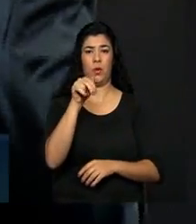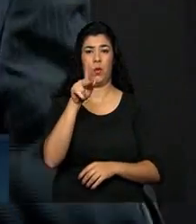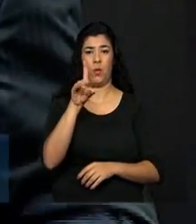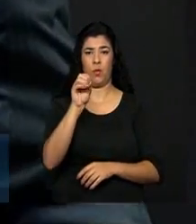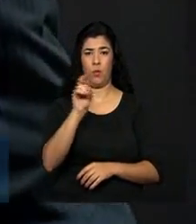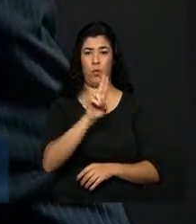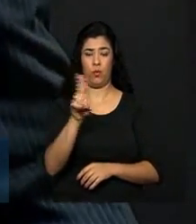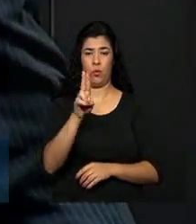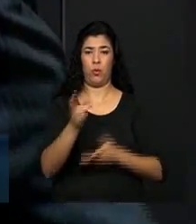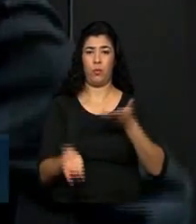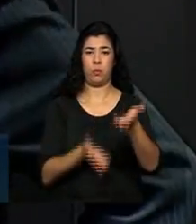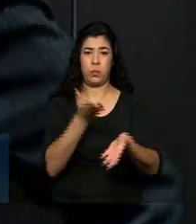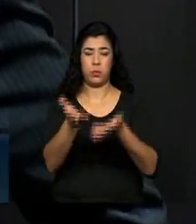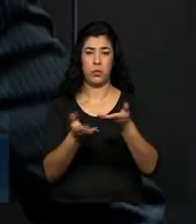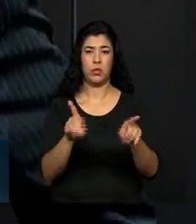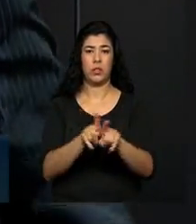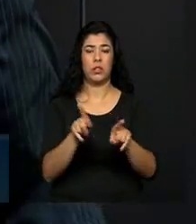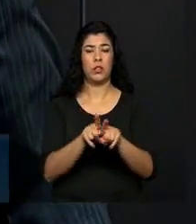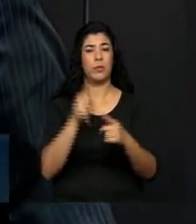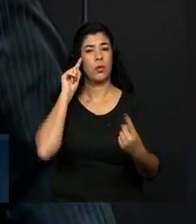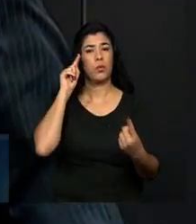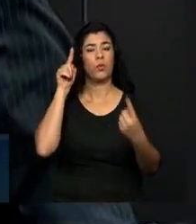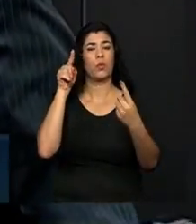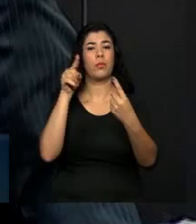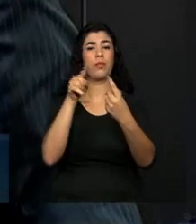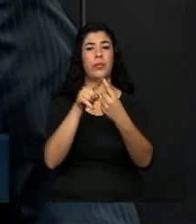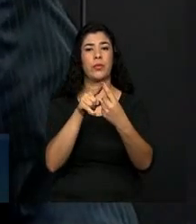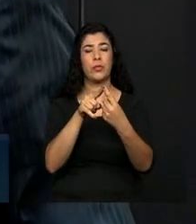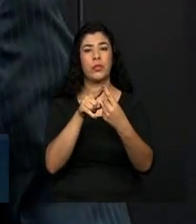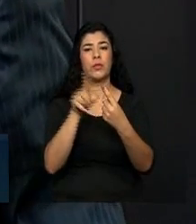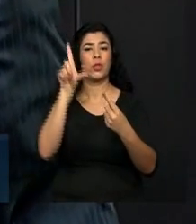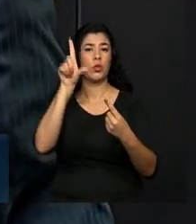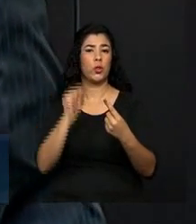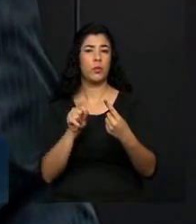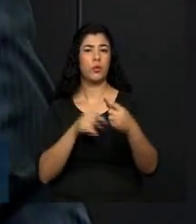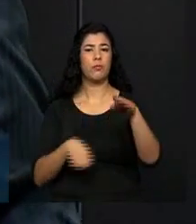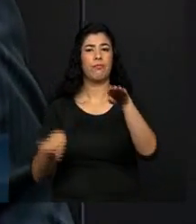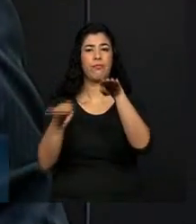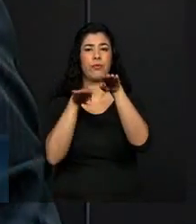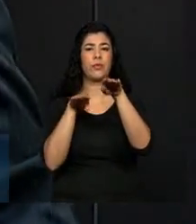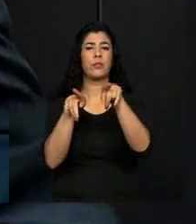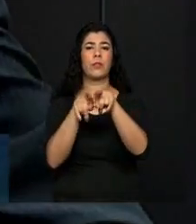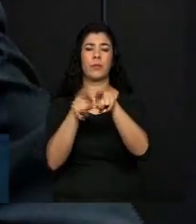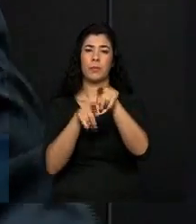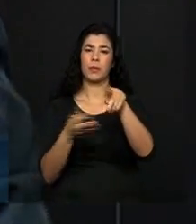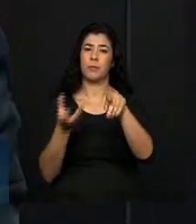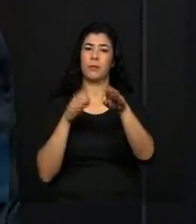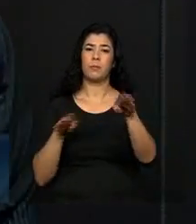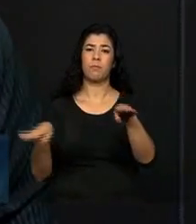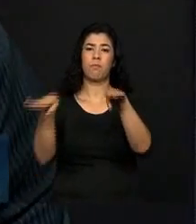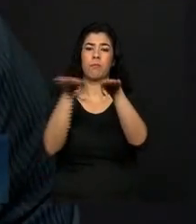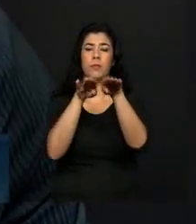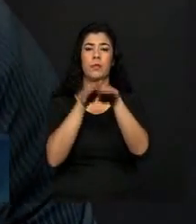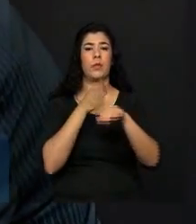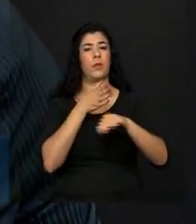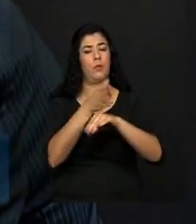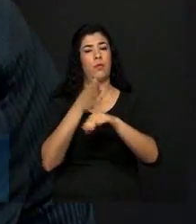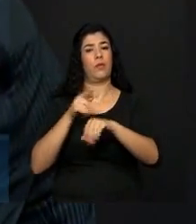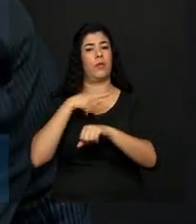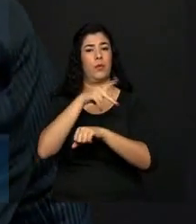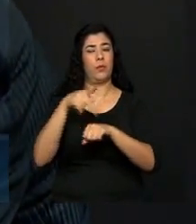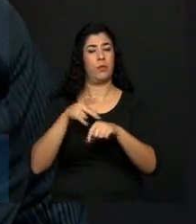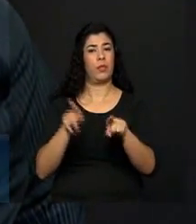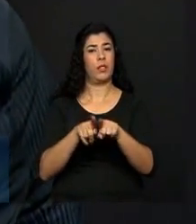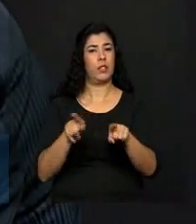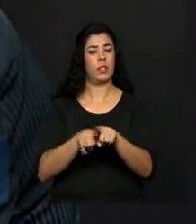eh reduzir as desigualdades como todos os grandes investimentos como os investimentos no país e a